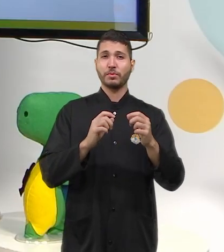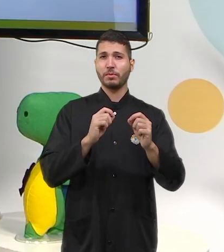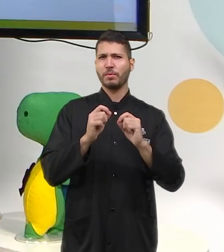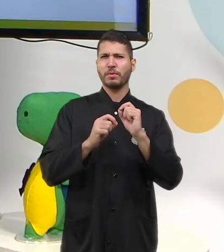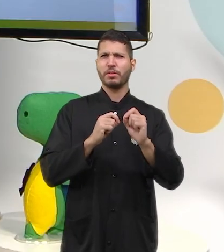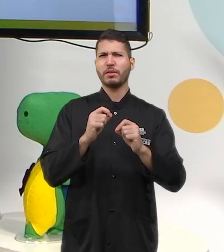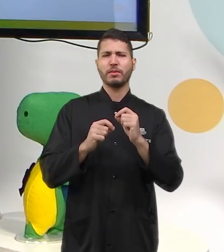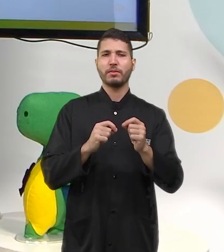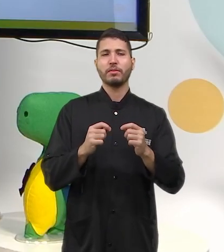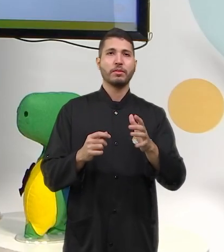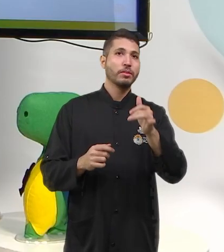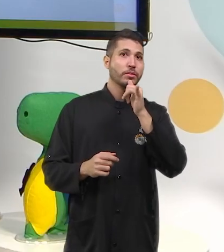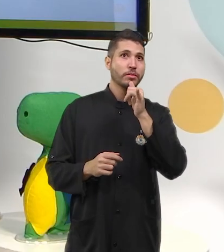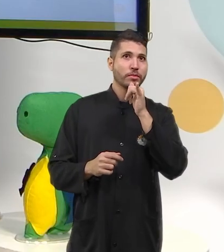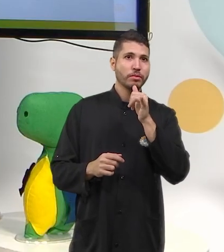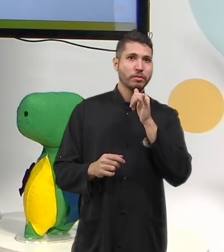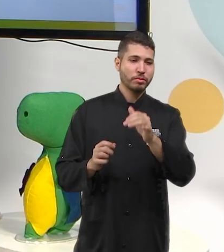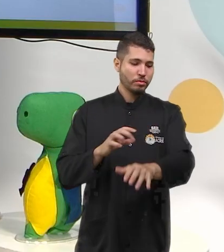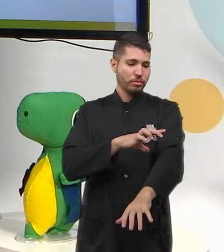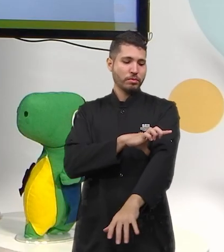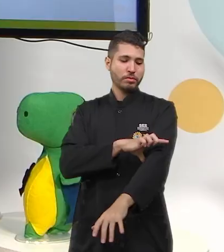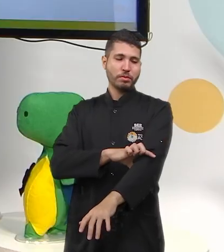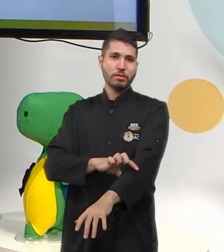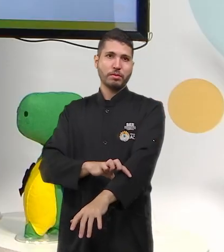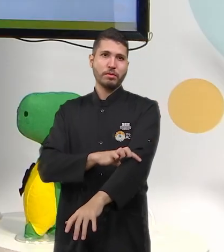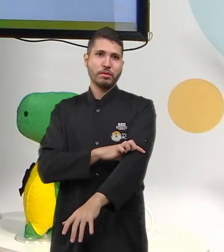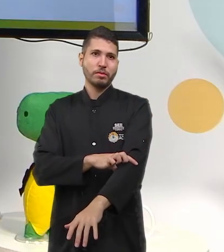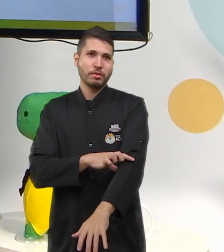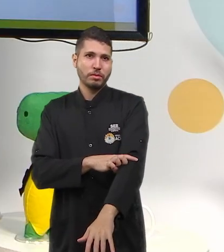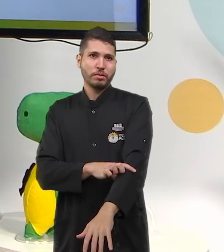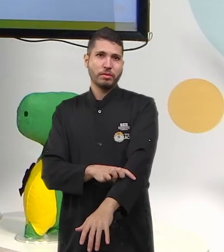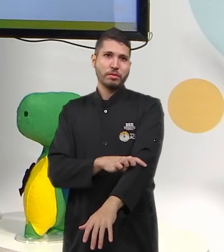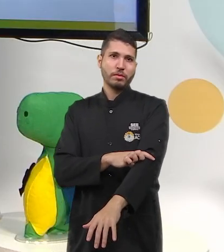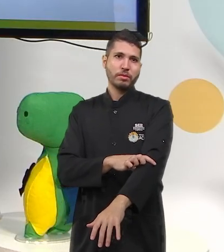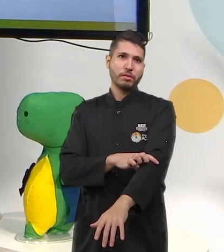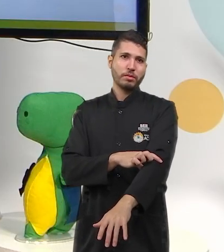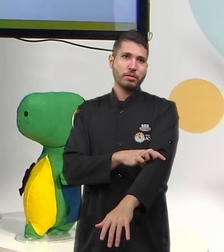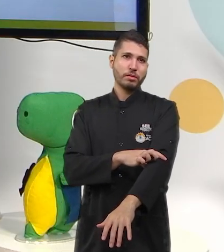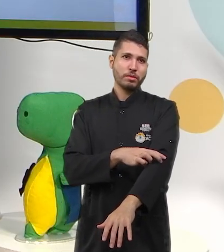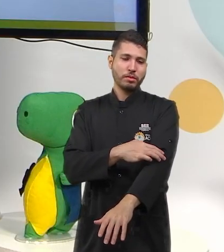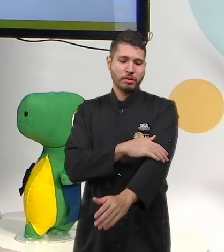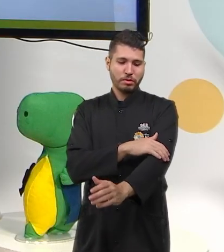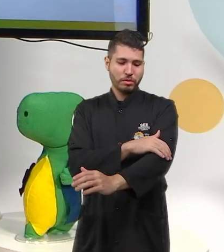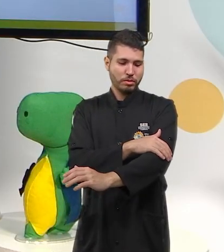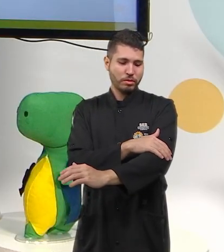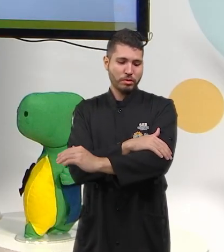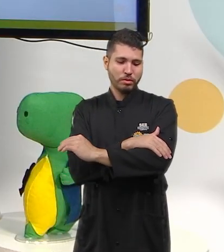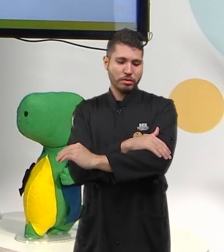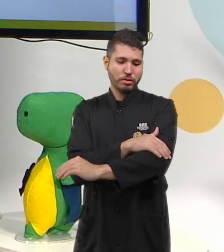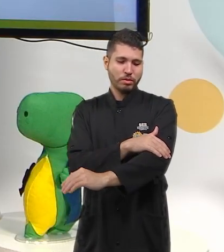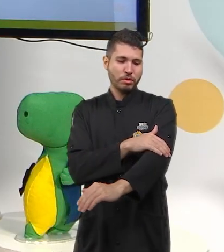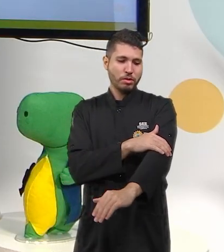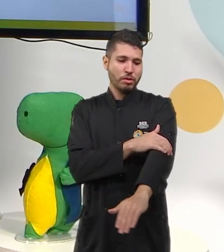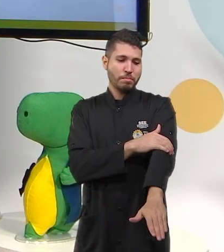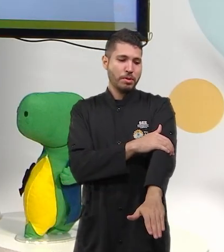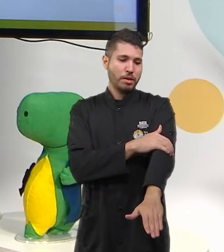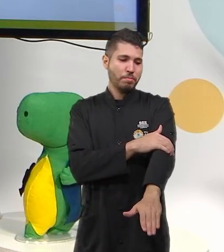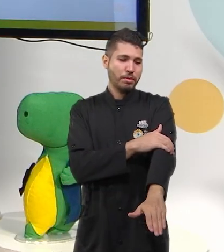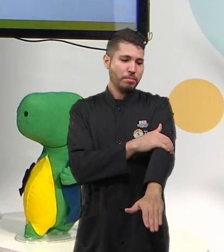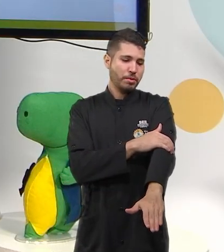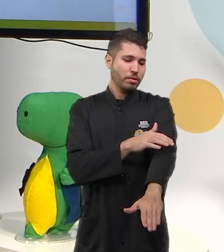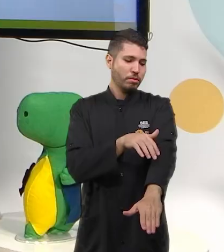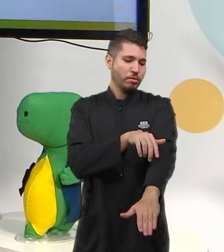que a articulação do meu cotovelo seja maior que essa, a amplitude é